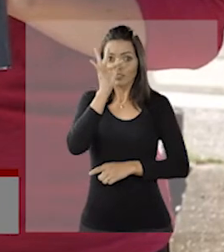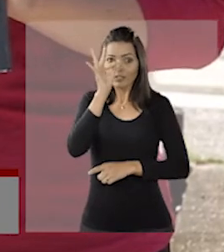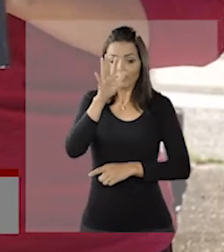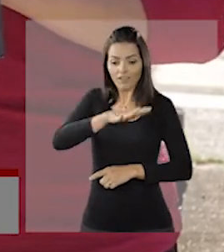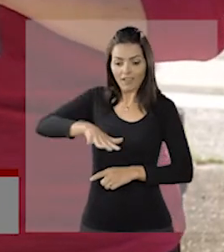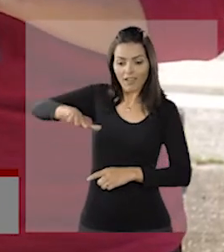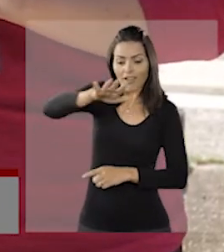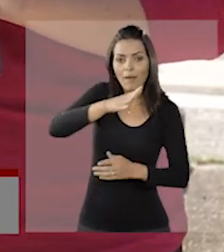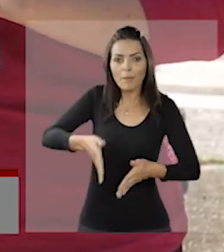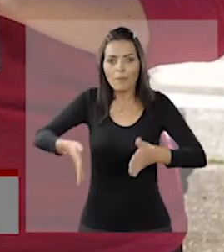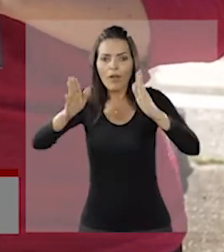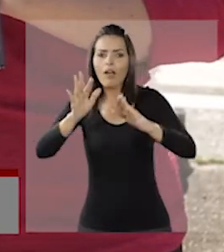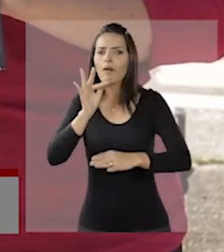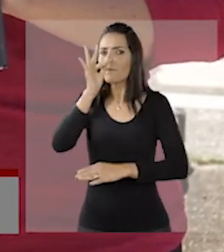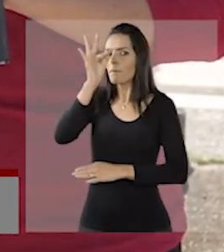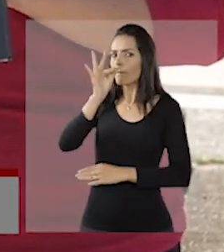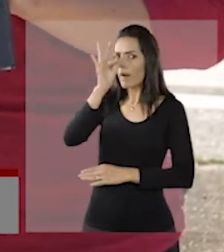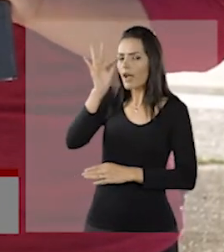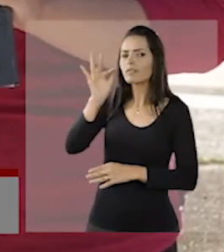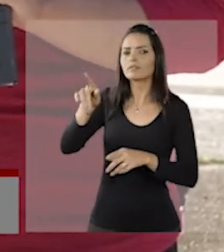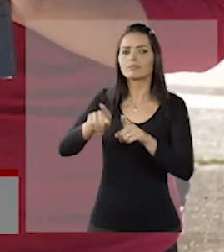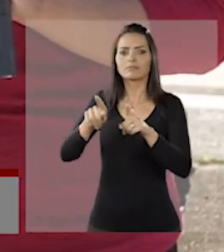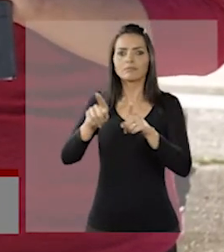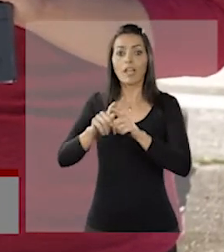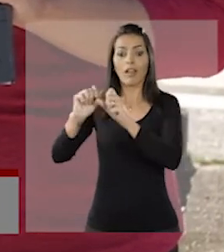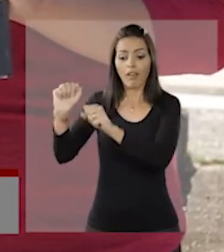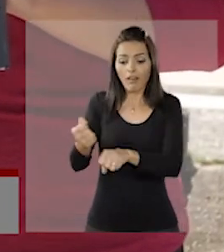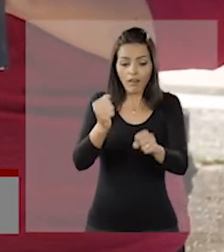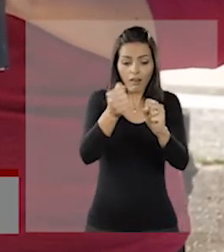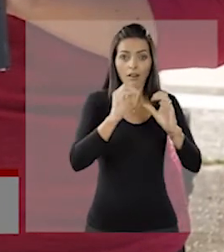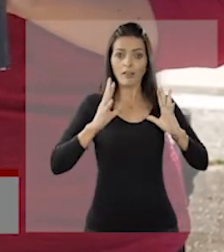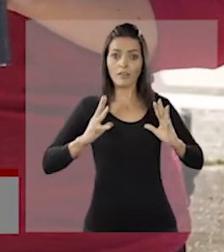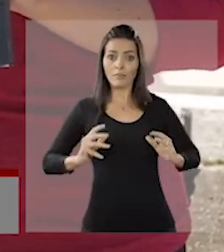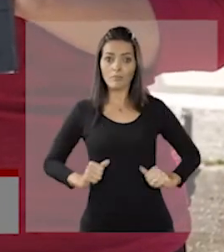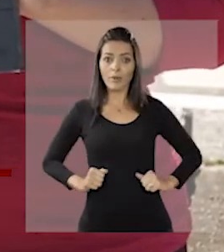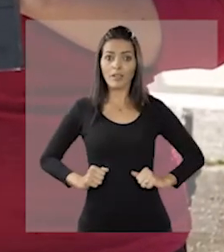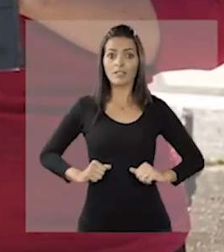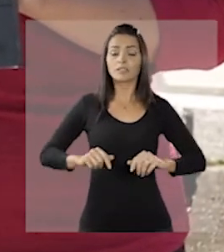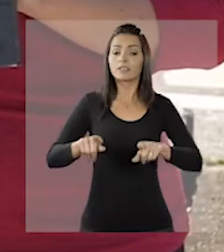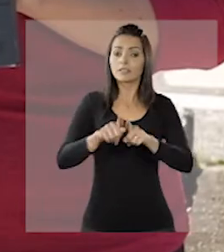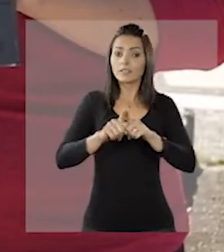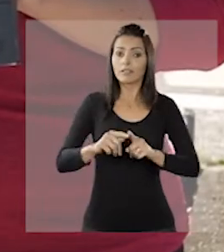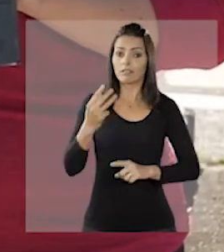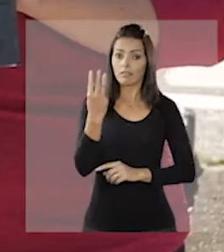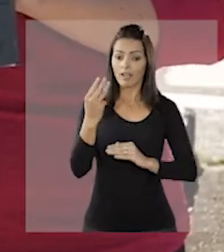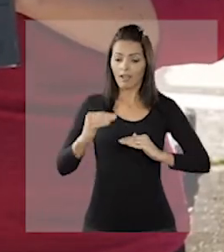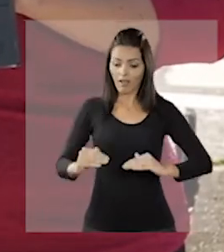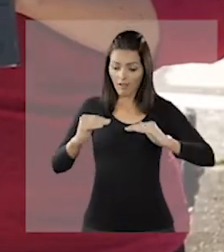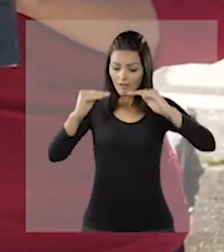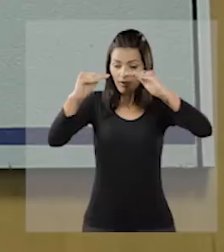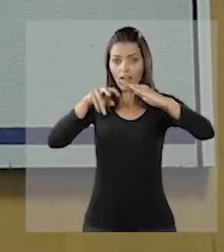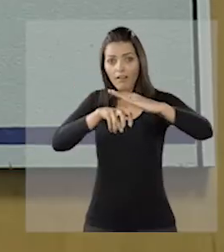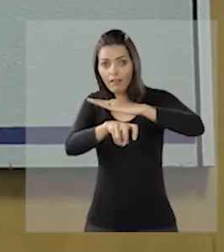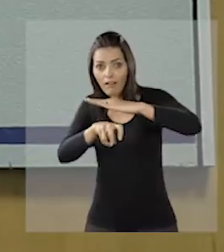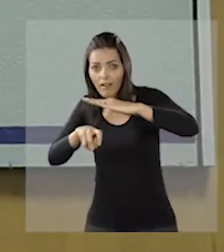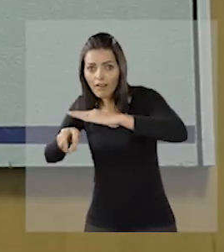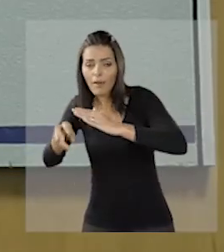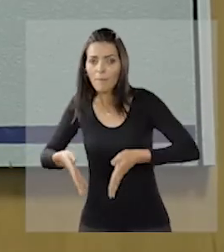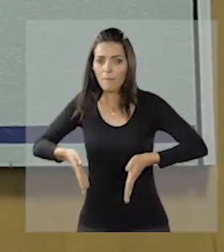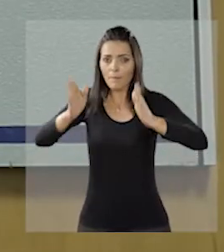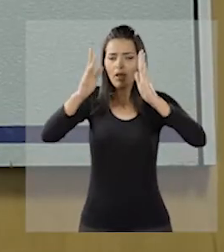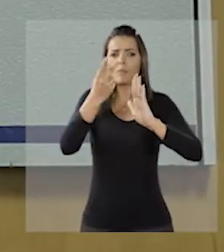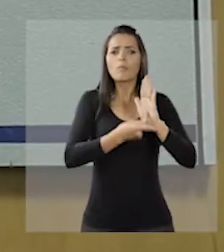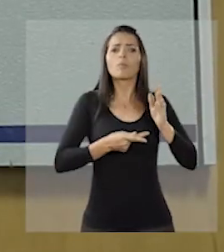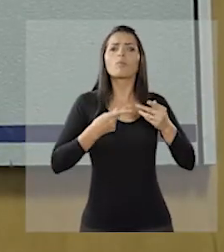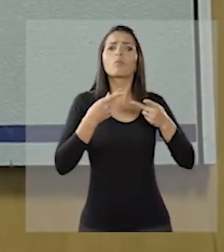da OAB, as plantas do orquidário e para fazer a limpeza do térreo e dos 3 andares de garagem do prédio. O projeto é